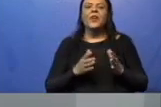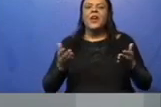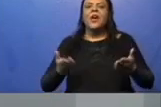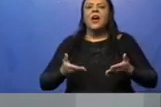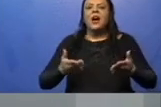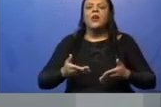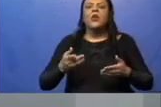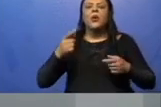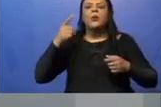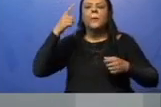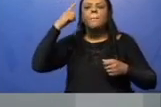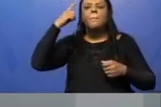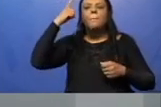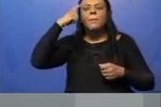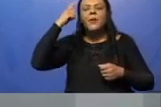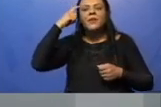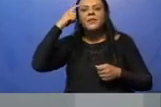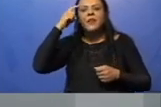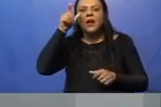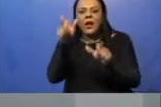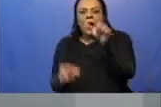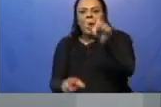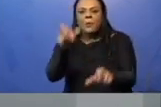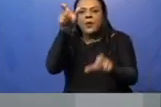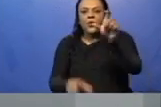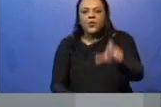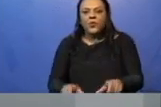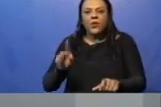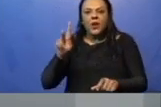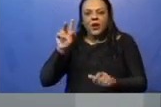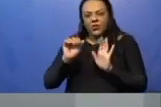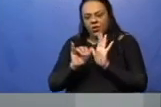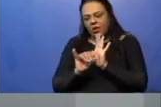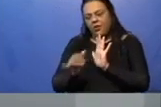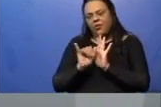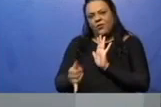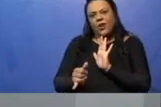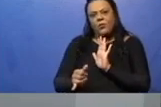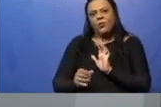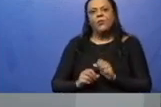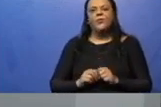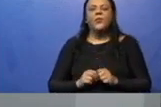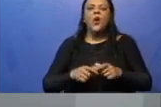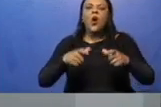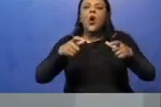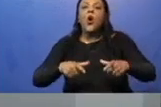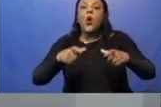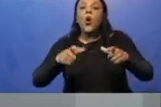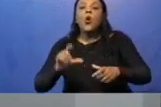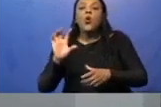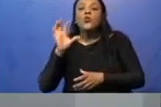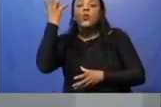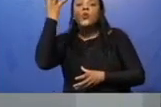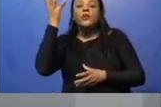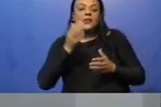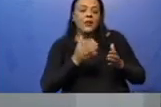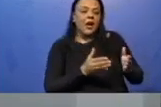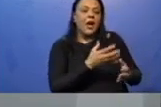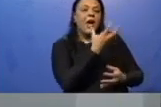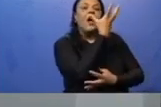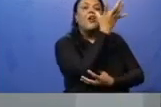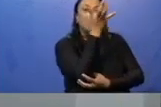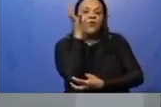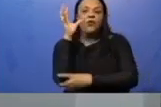são os personagens? O lobo e o cordeiro. Onde que aconteceu? Que lugar? Aconteceu numa floresta, ali próximo a um rio,